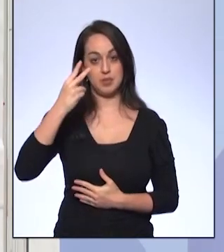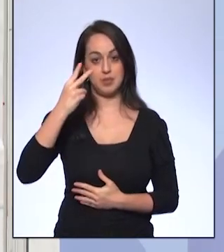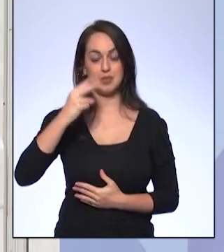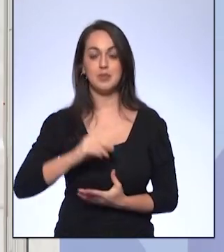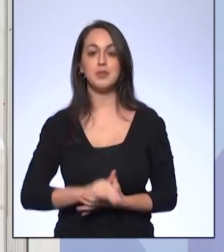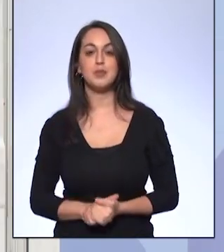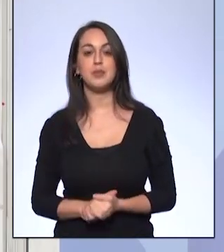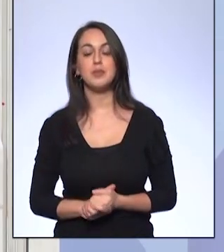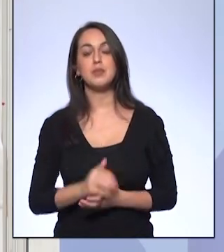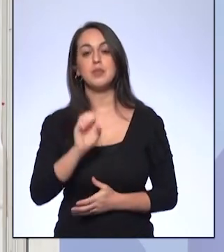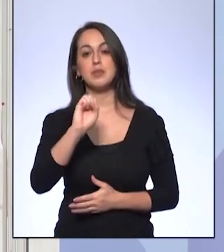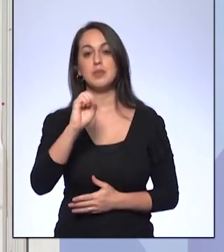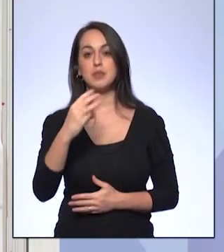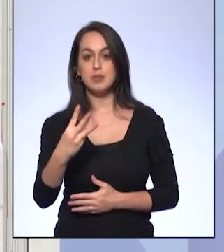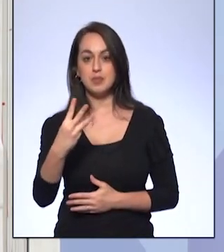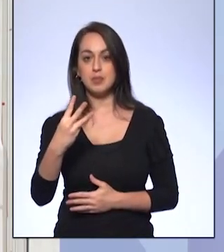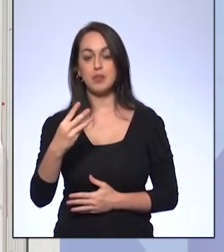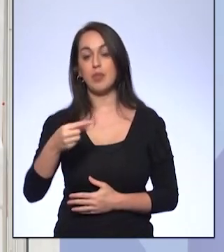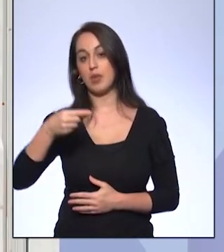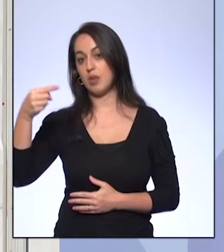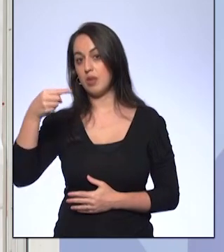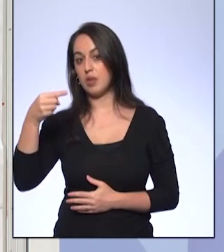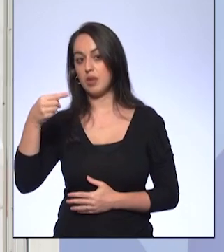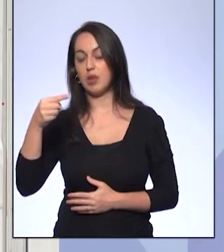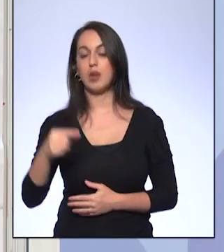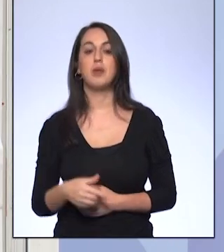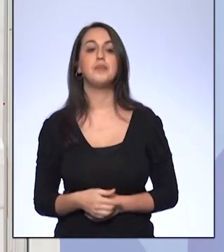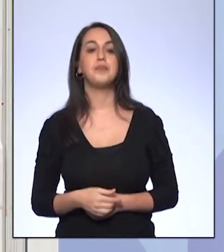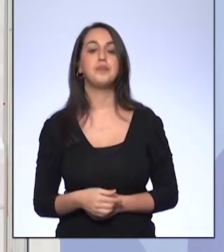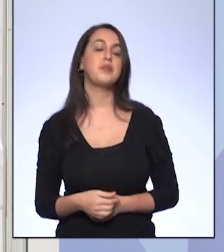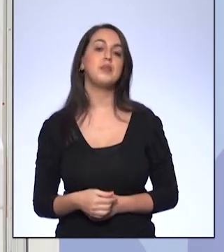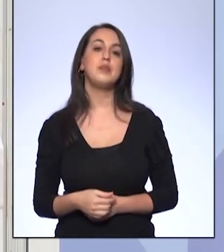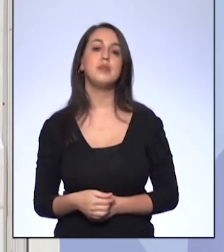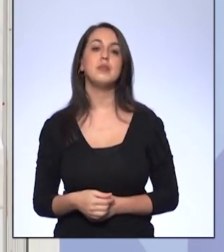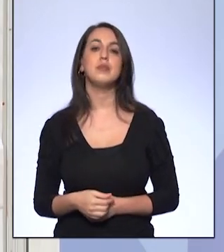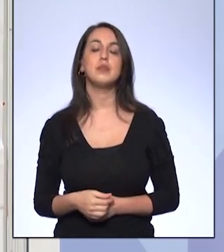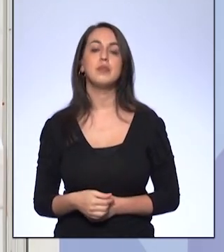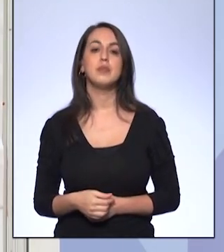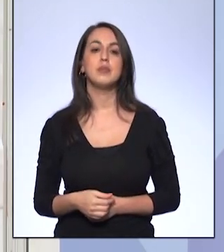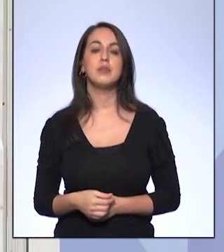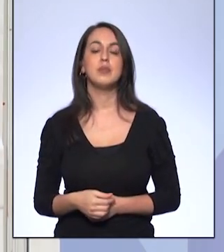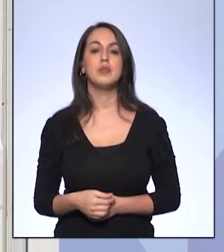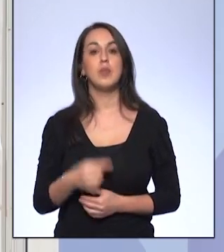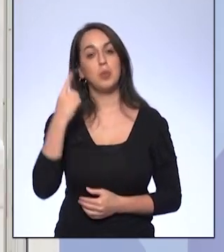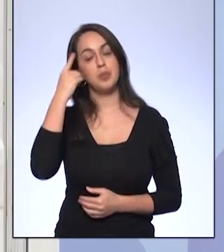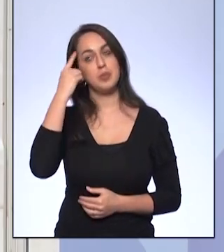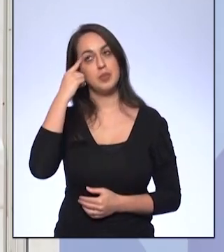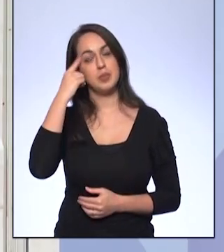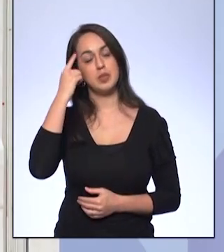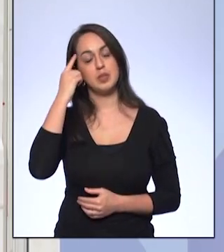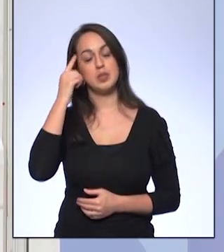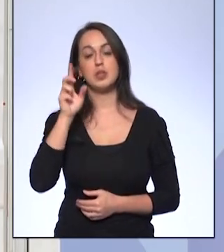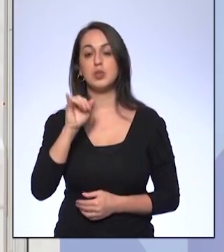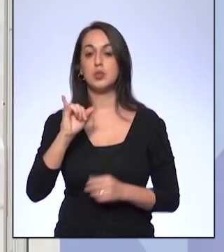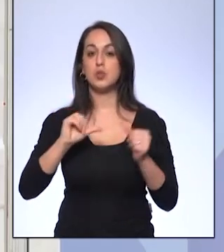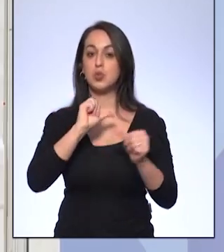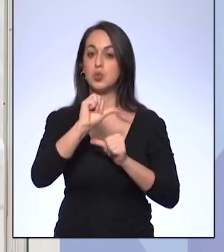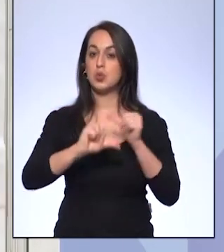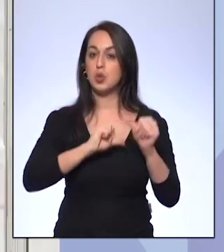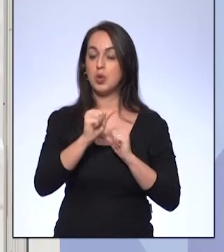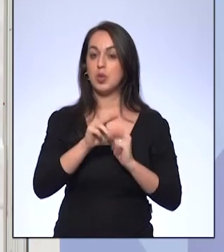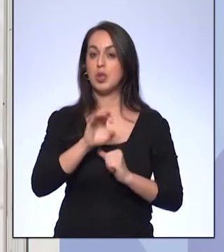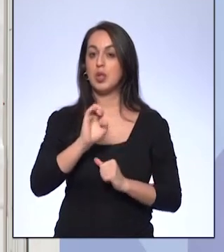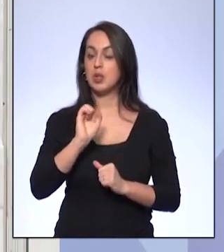quadrado. S3 aqui é menos. E aqui também é menos. Então, eu vou pensar que eu troco o sinal ou